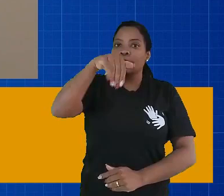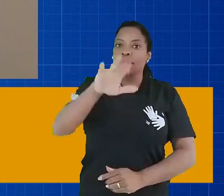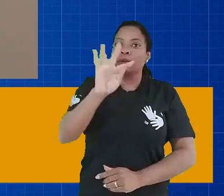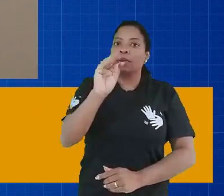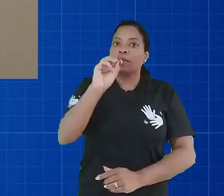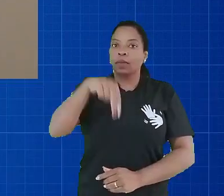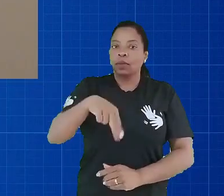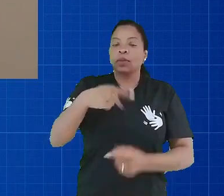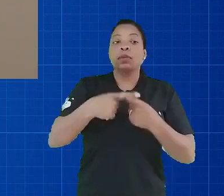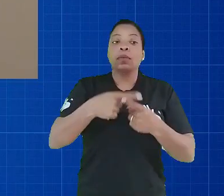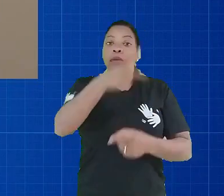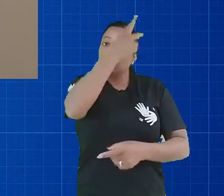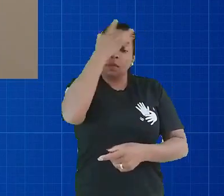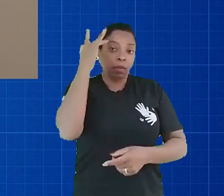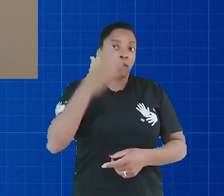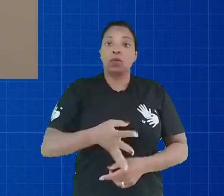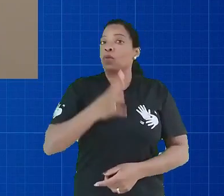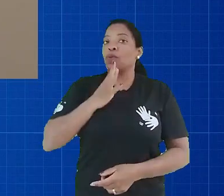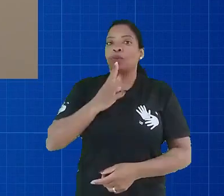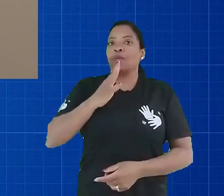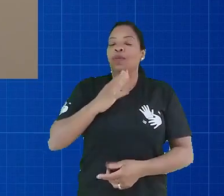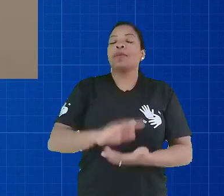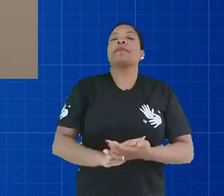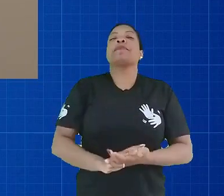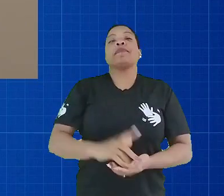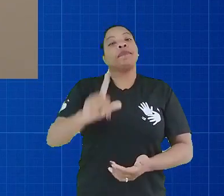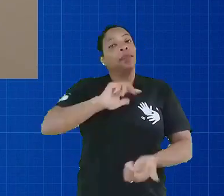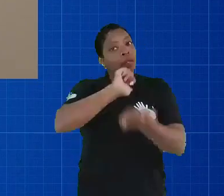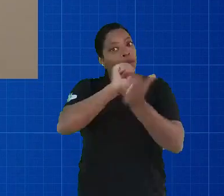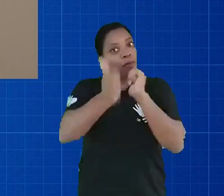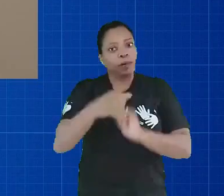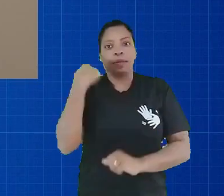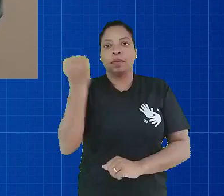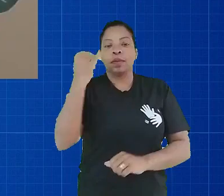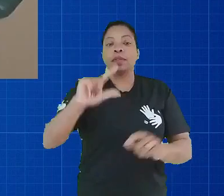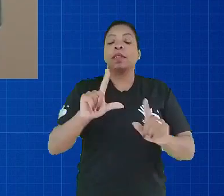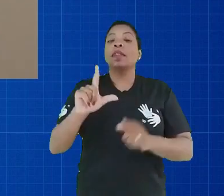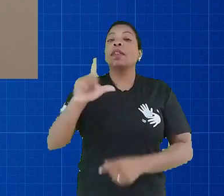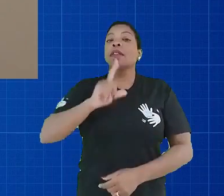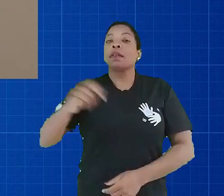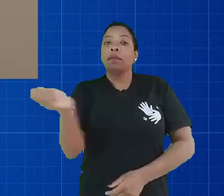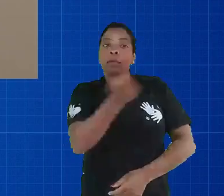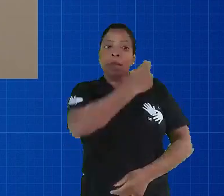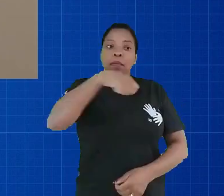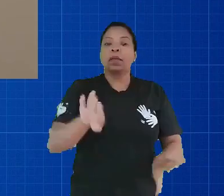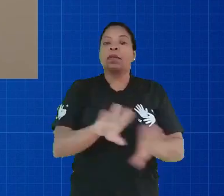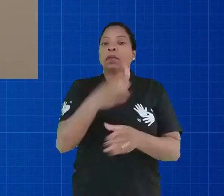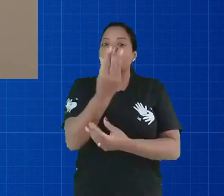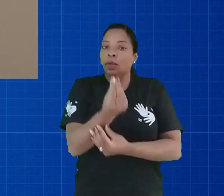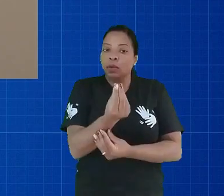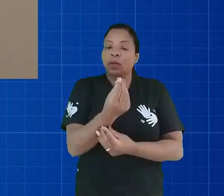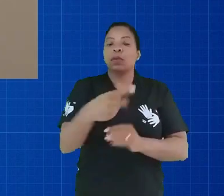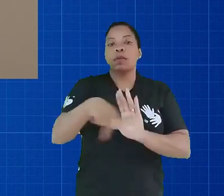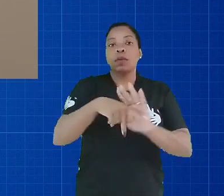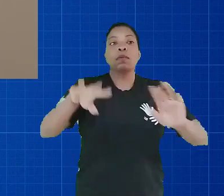olímpico, ele é um esporte que utiliza raquete e peteca numa quadra com rede. Então, ele é muito